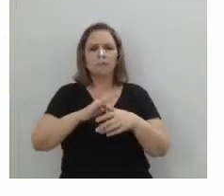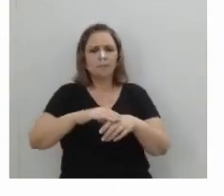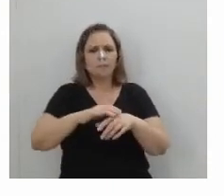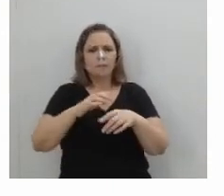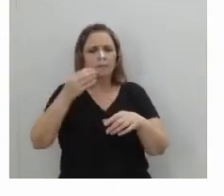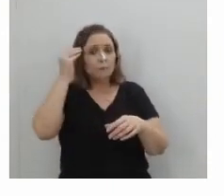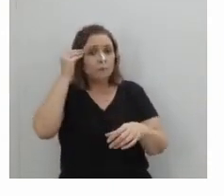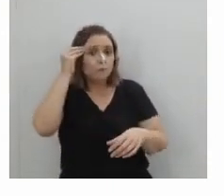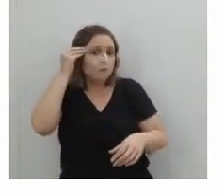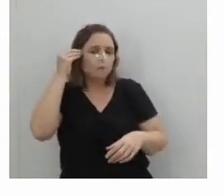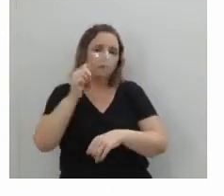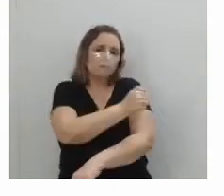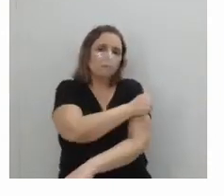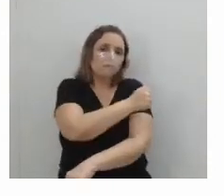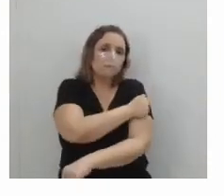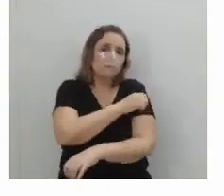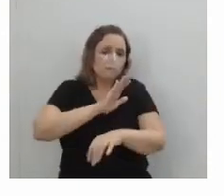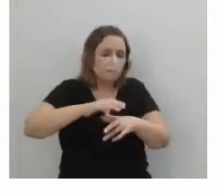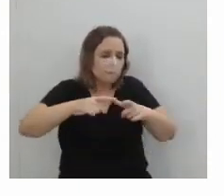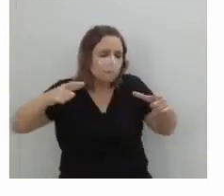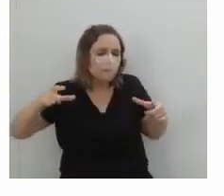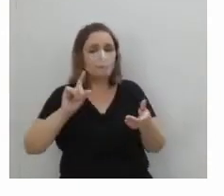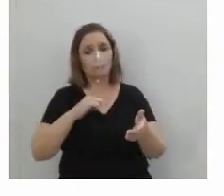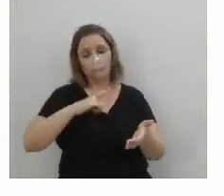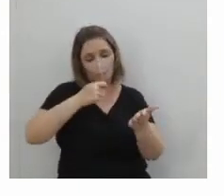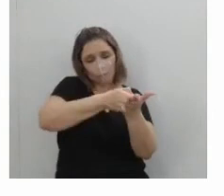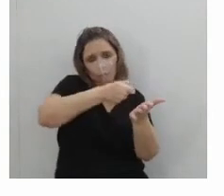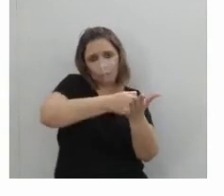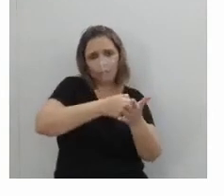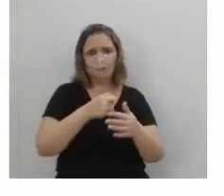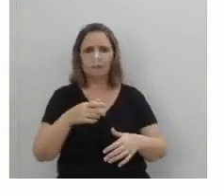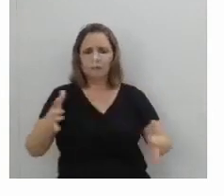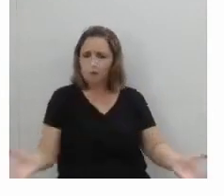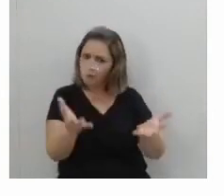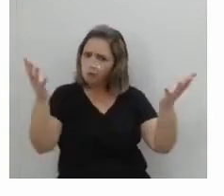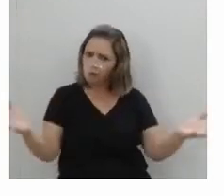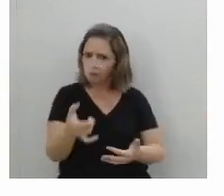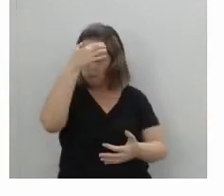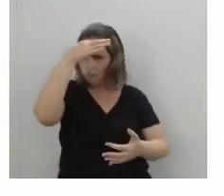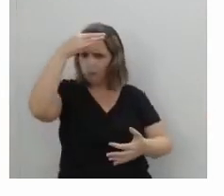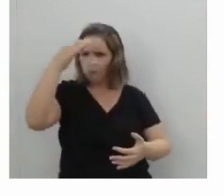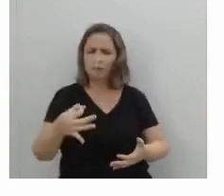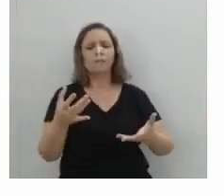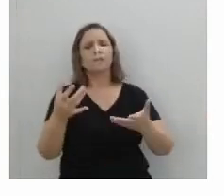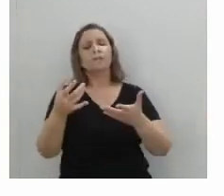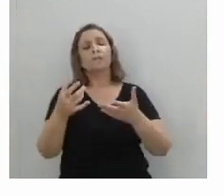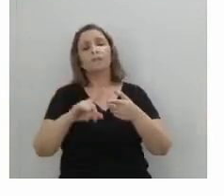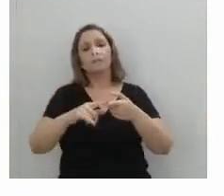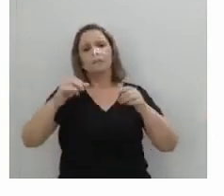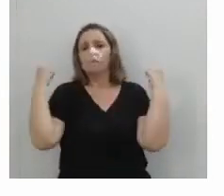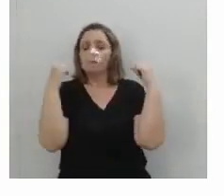campo experimental do aluno, ele cria obrigações, estimula a personalidade cognitiva e física e